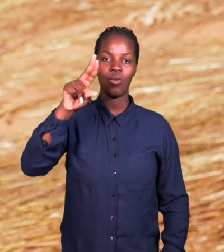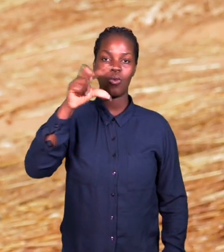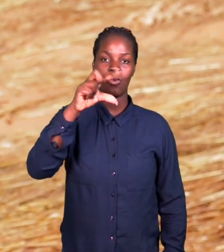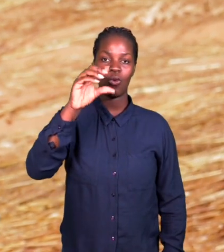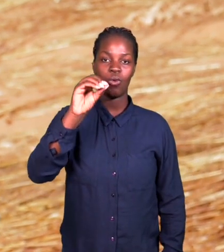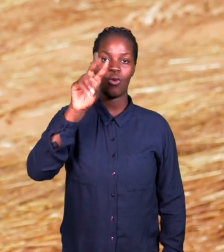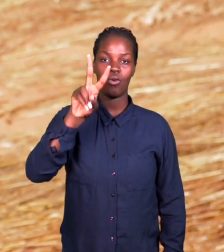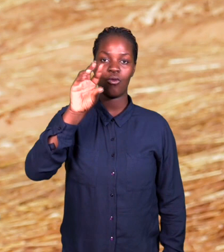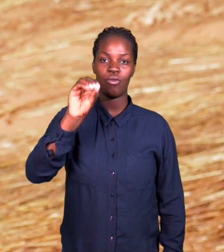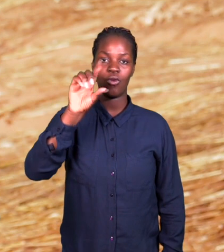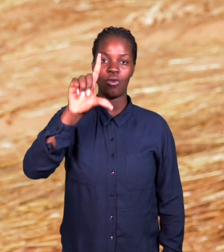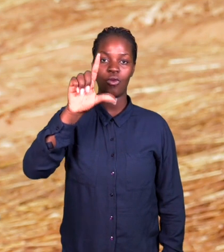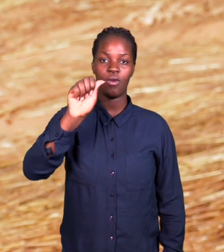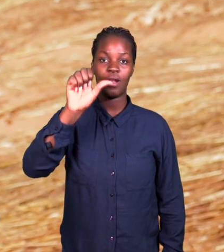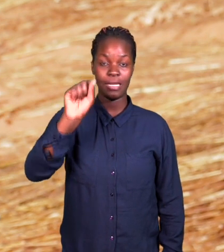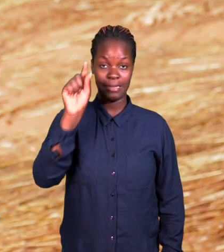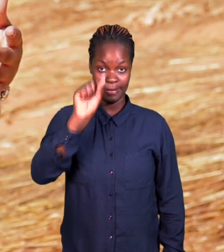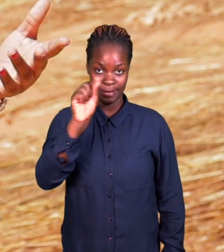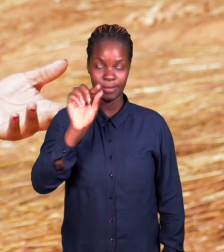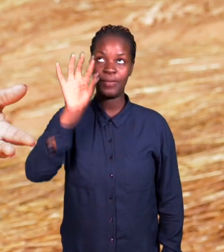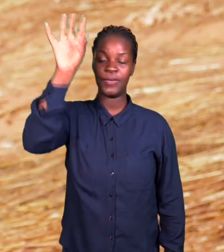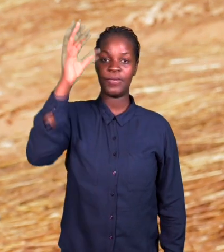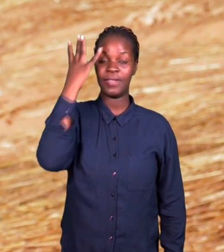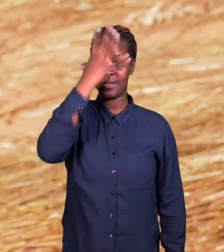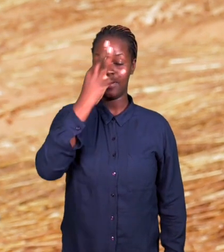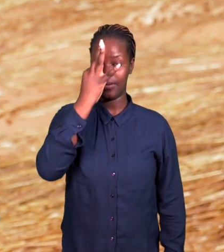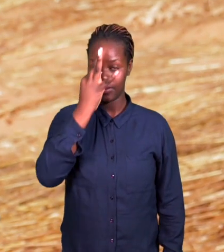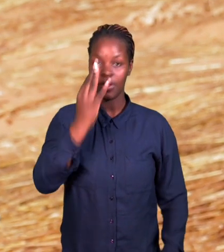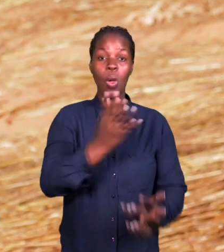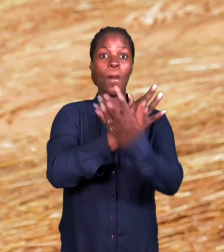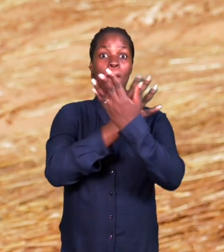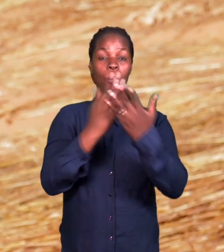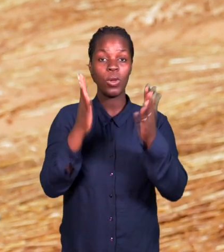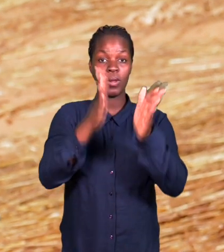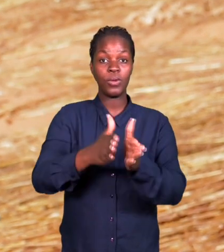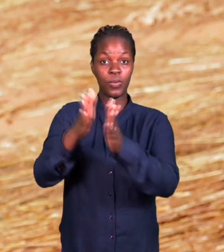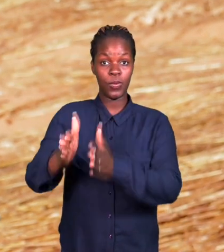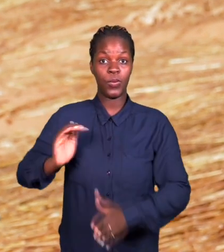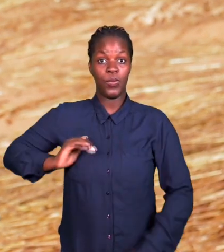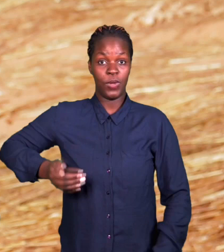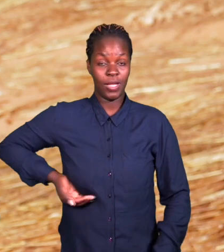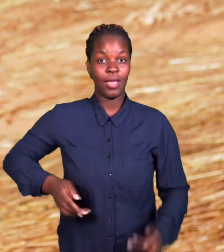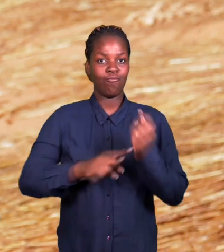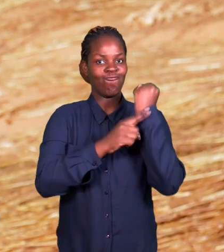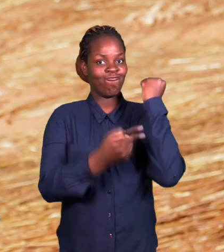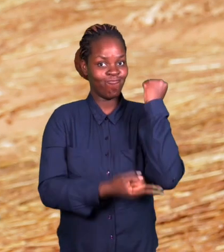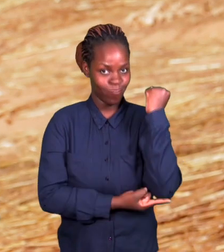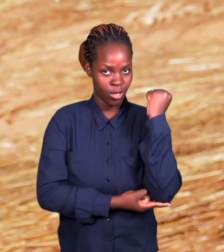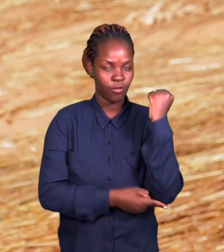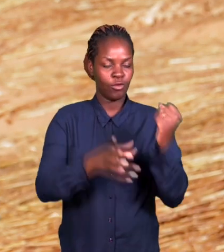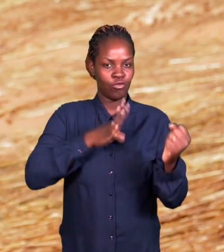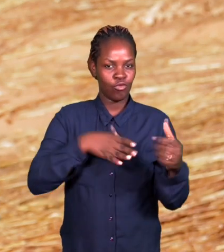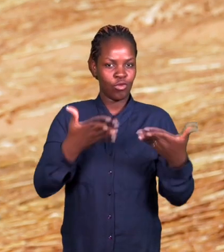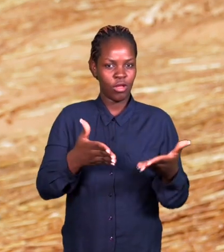Mugovolas, na província de Nampula, cerca de 65 mil mulheres grávidas e lactantes beneficiaram de